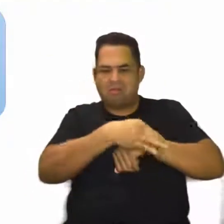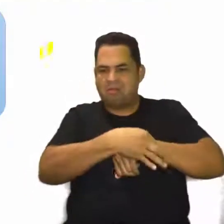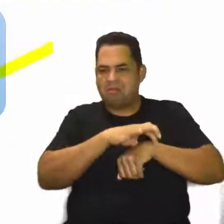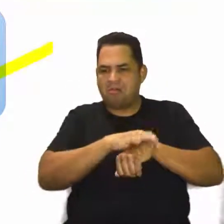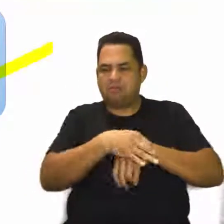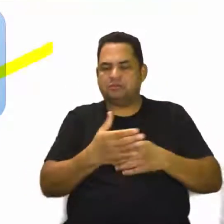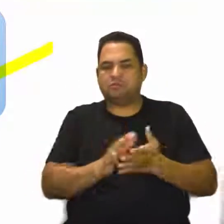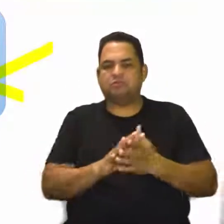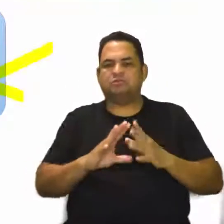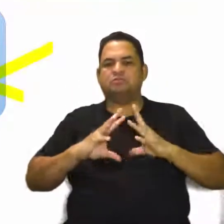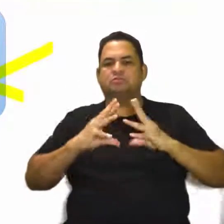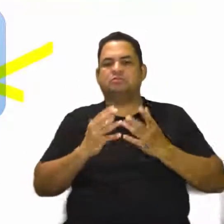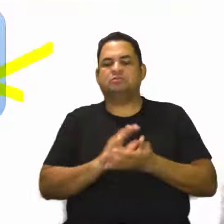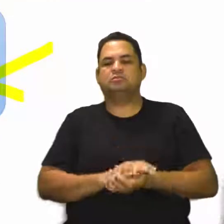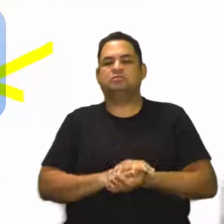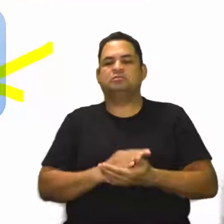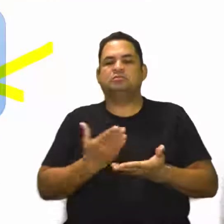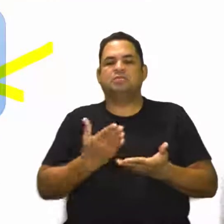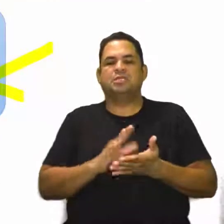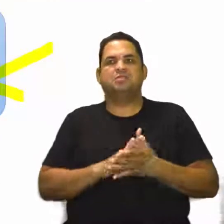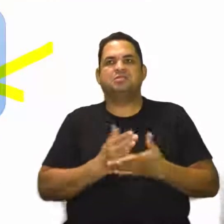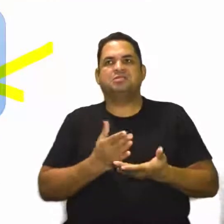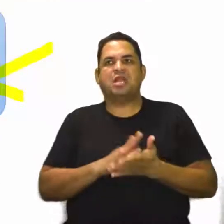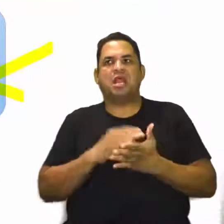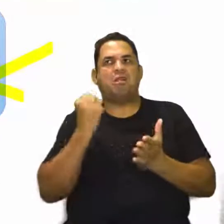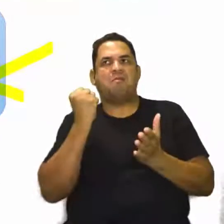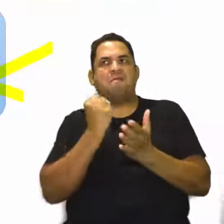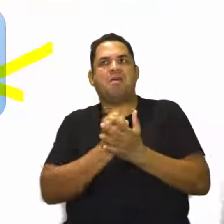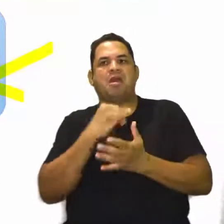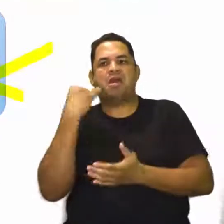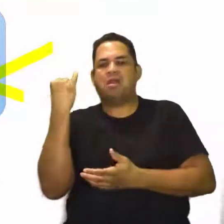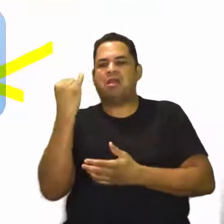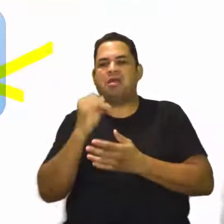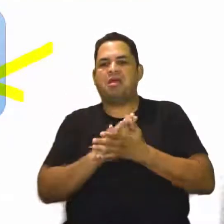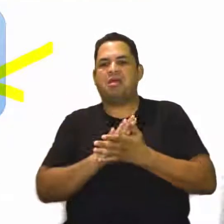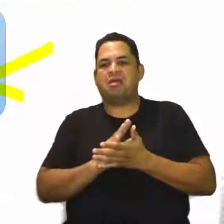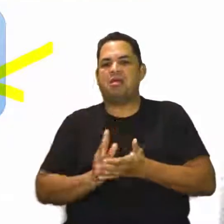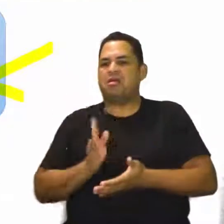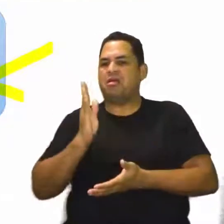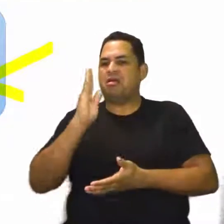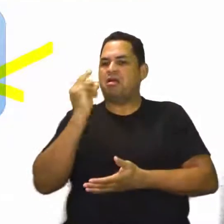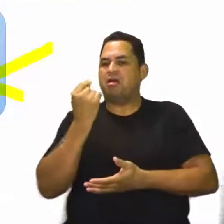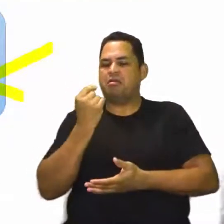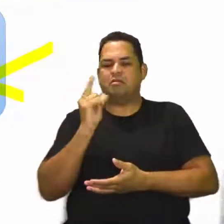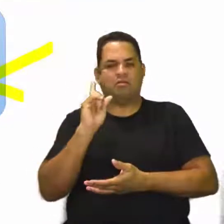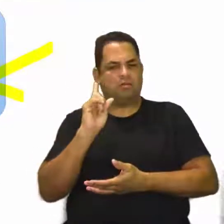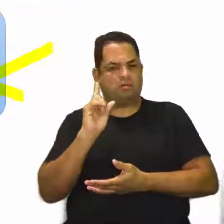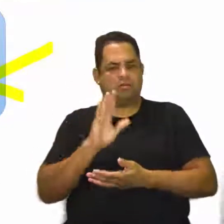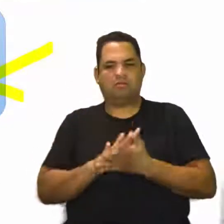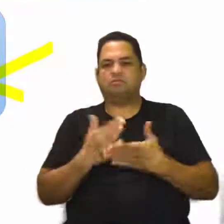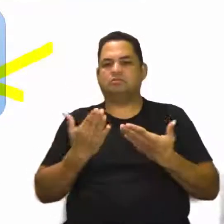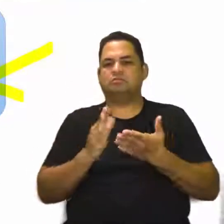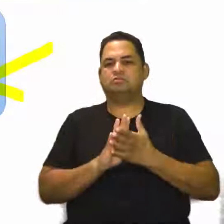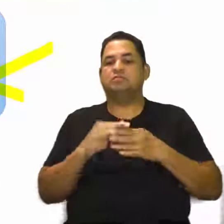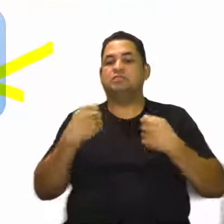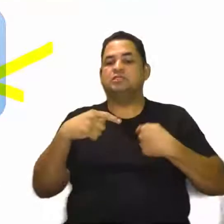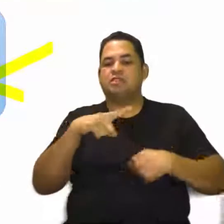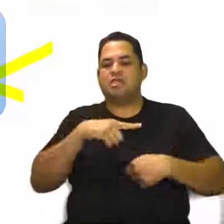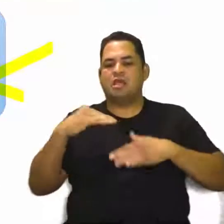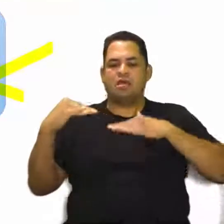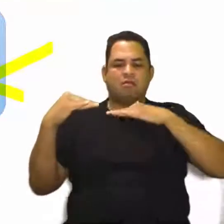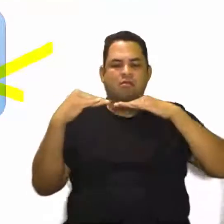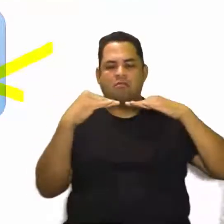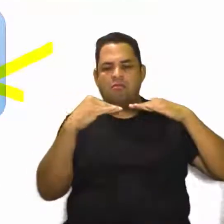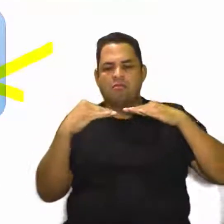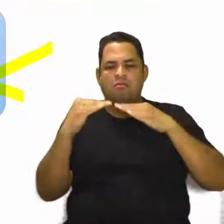não significa que tem que ser algo de marca, né, professora? Não, mas nada caro. Mas tem que ser algo ali que esteja em harmonia e que